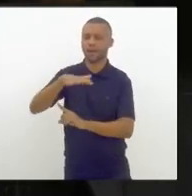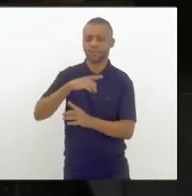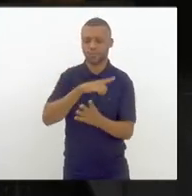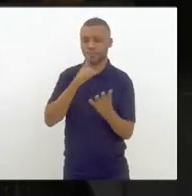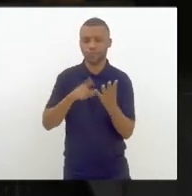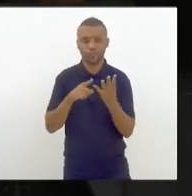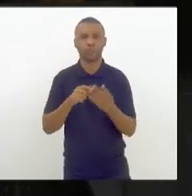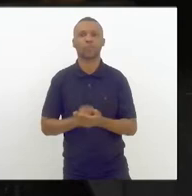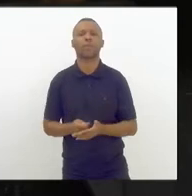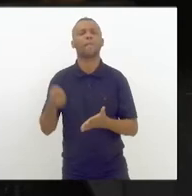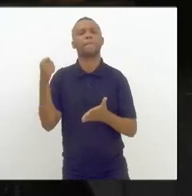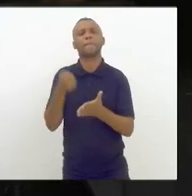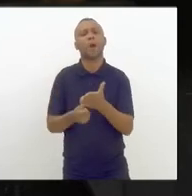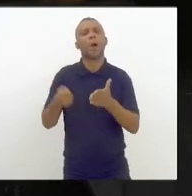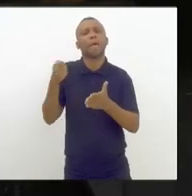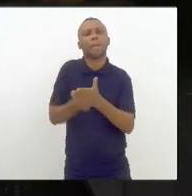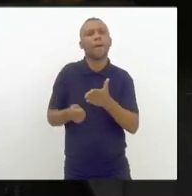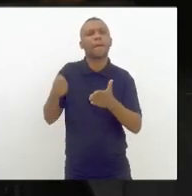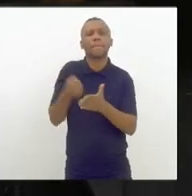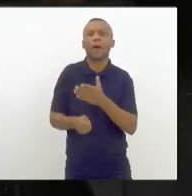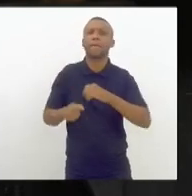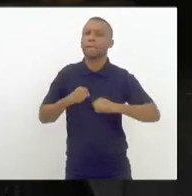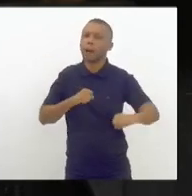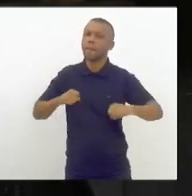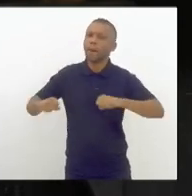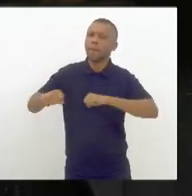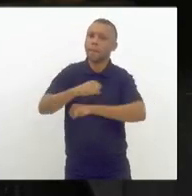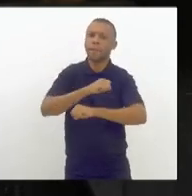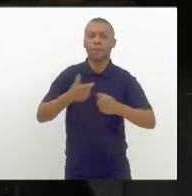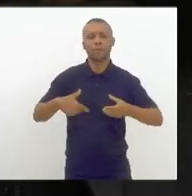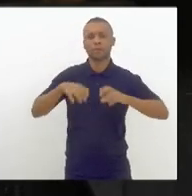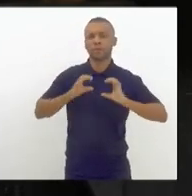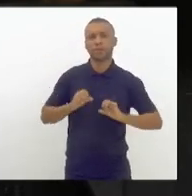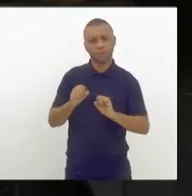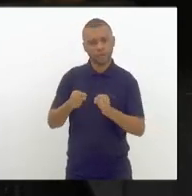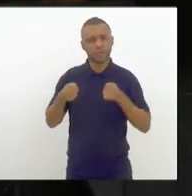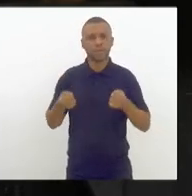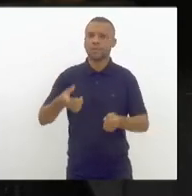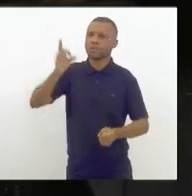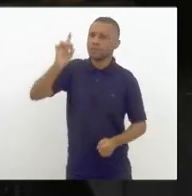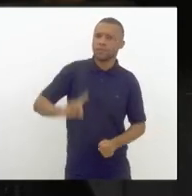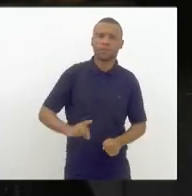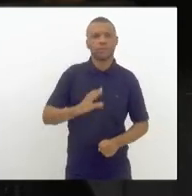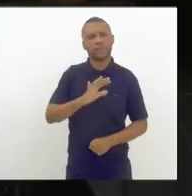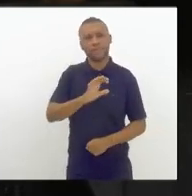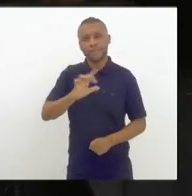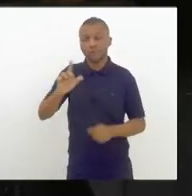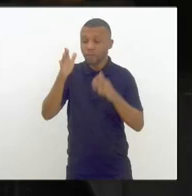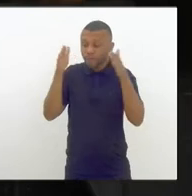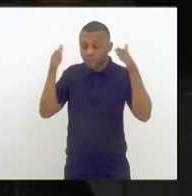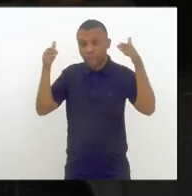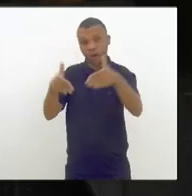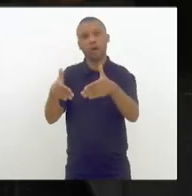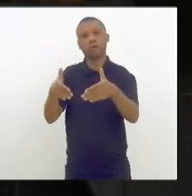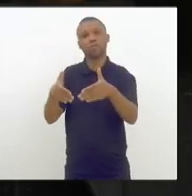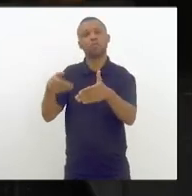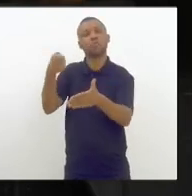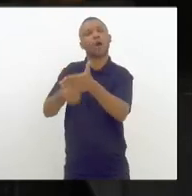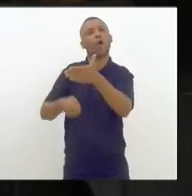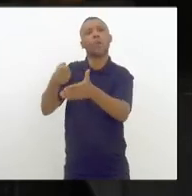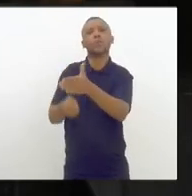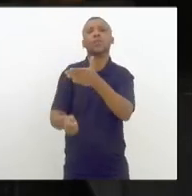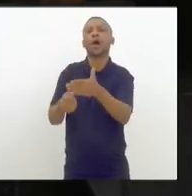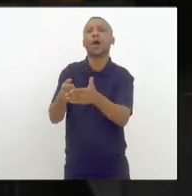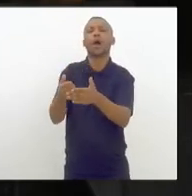lutar para que o cidadão tenha garantido seus direitos civis dando ênfase a luta contra qualquer